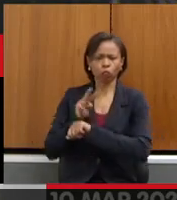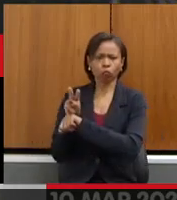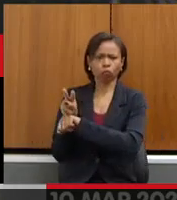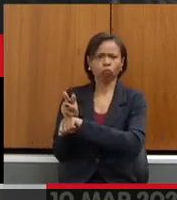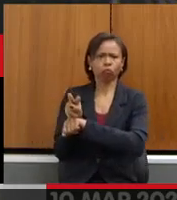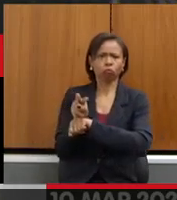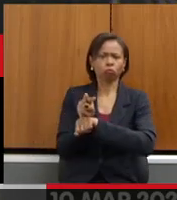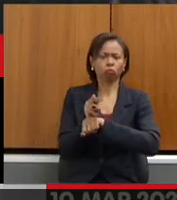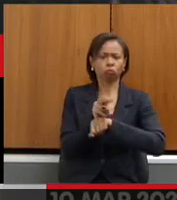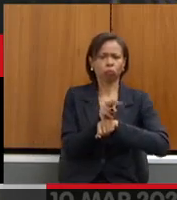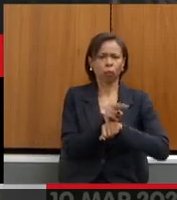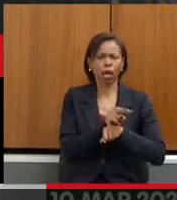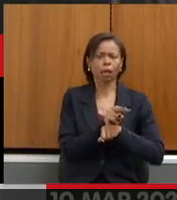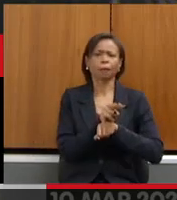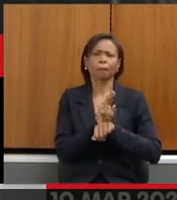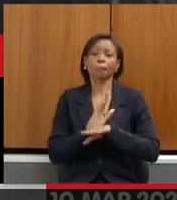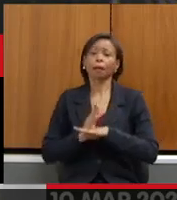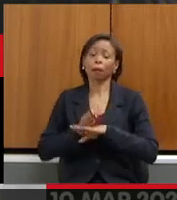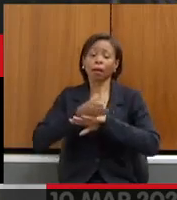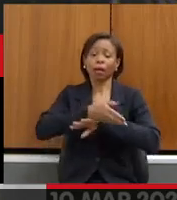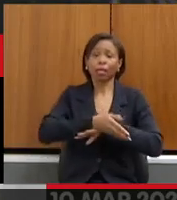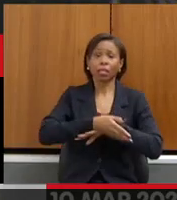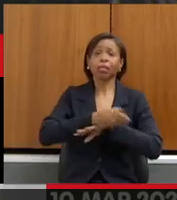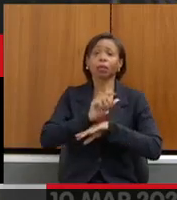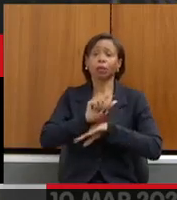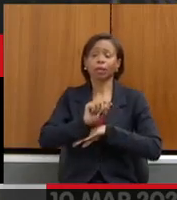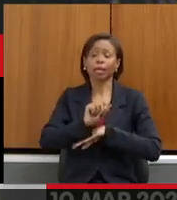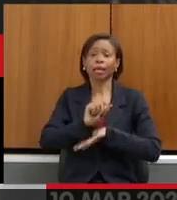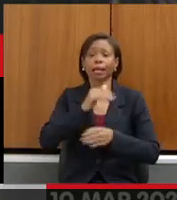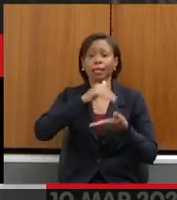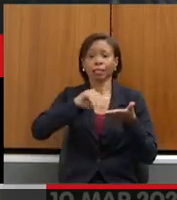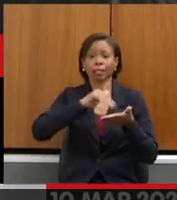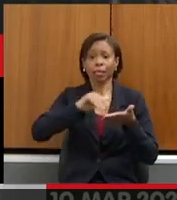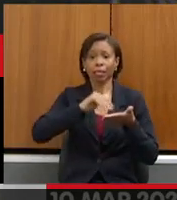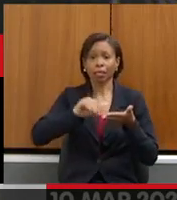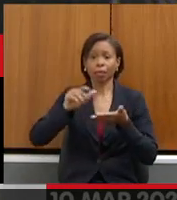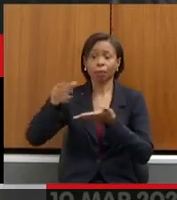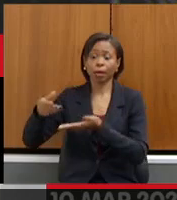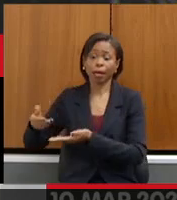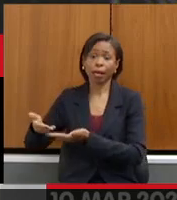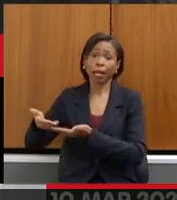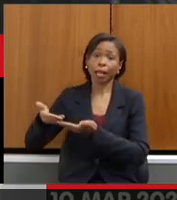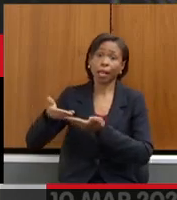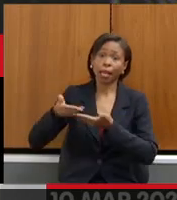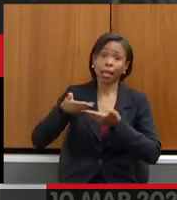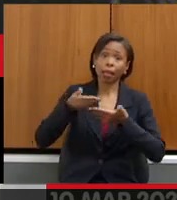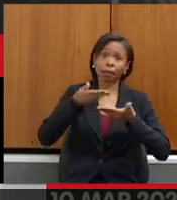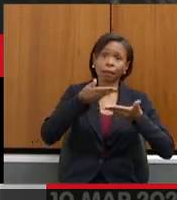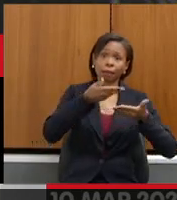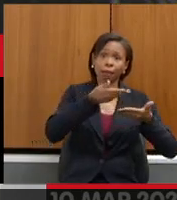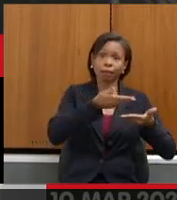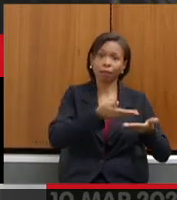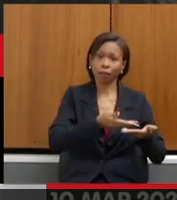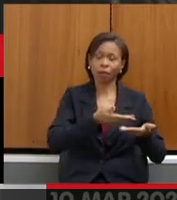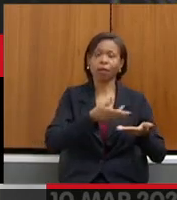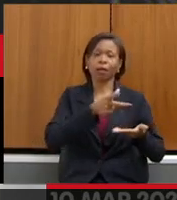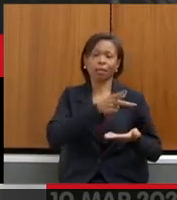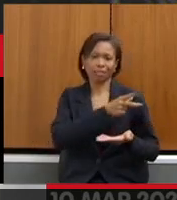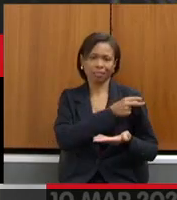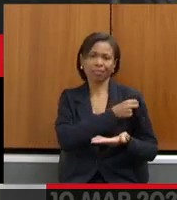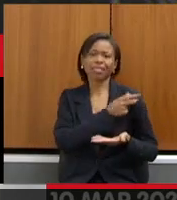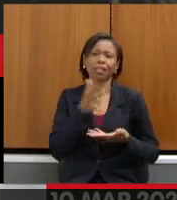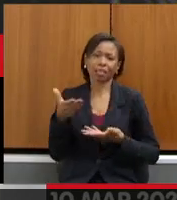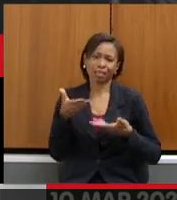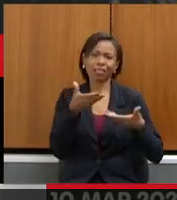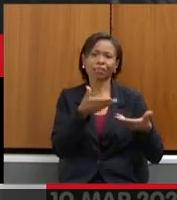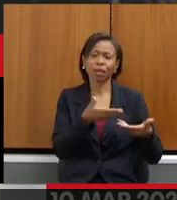ir até a Superintendência para transportar essas vacinas então a gente sabe que